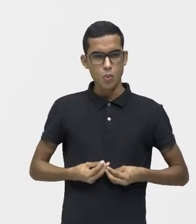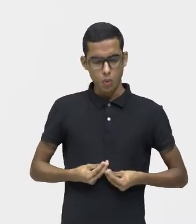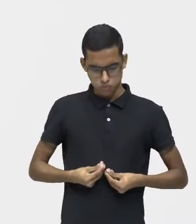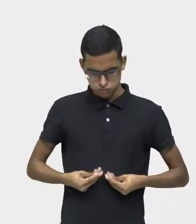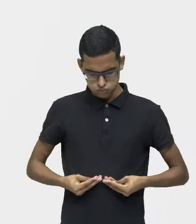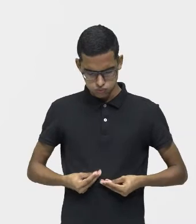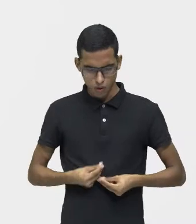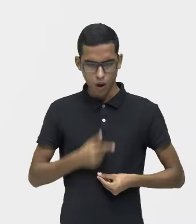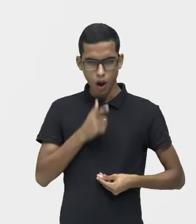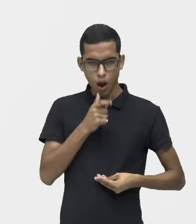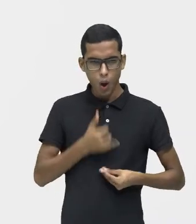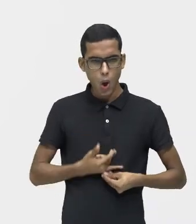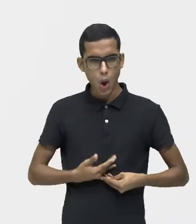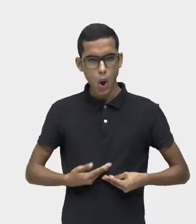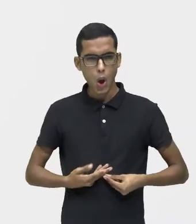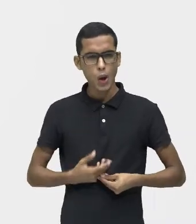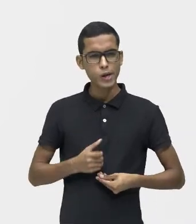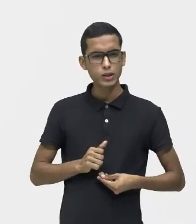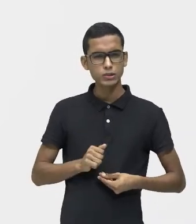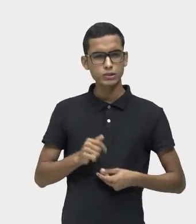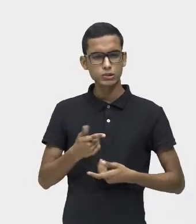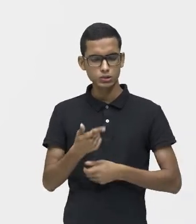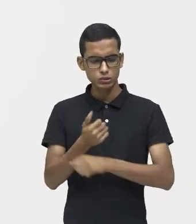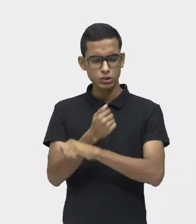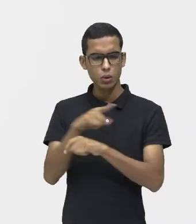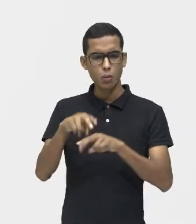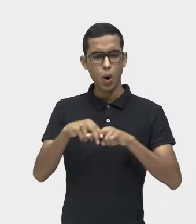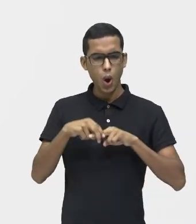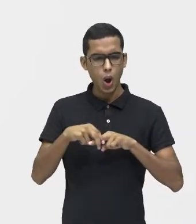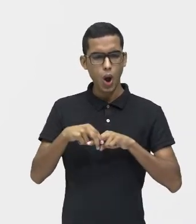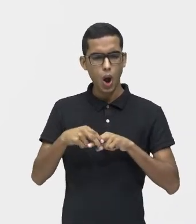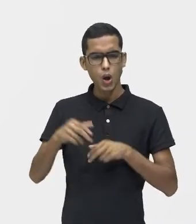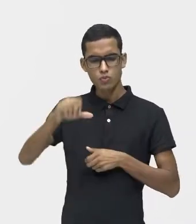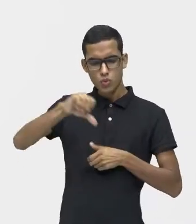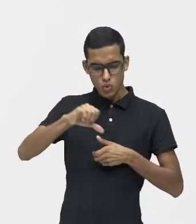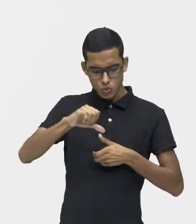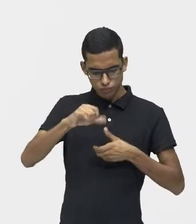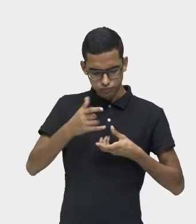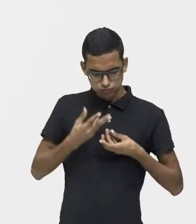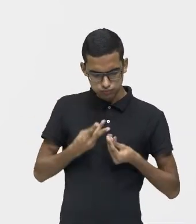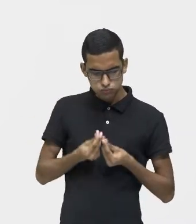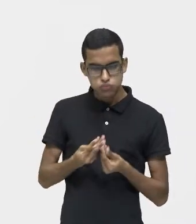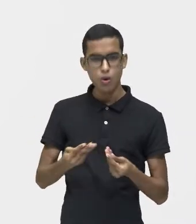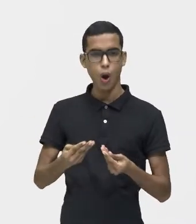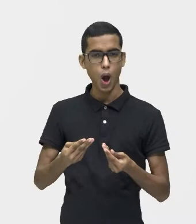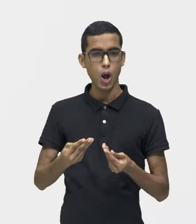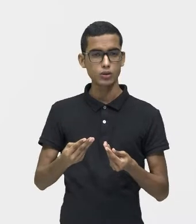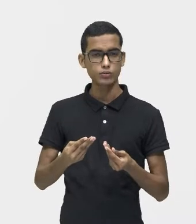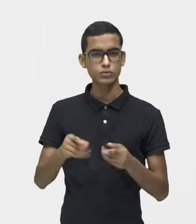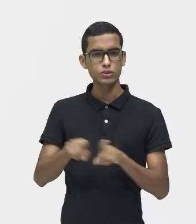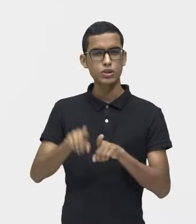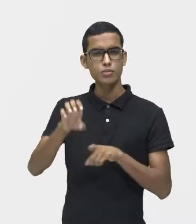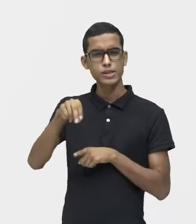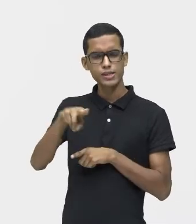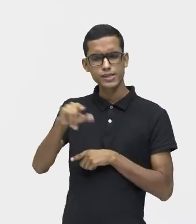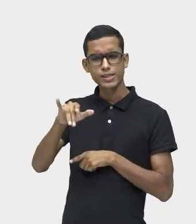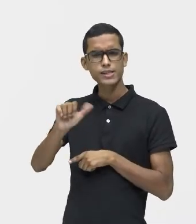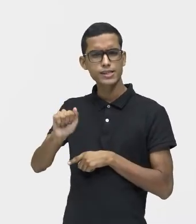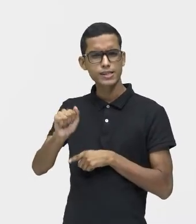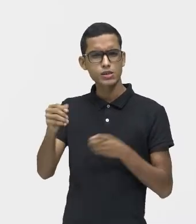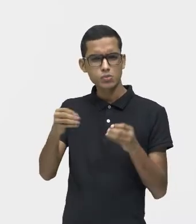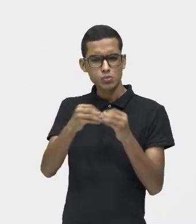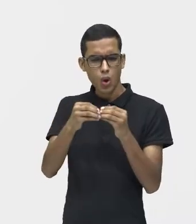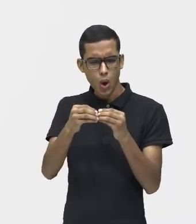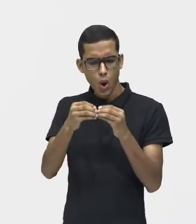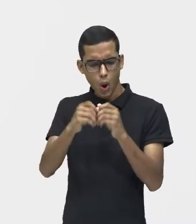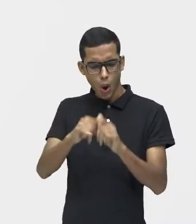constituído por ácido clorídrico e por uma enzima que atua na digestão das proteínas. Qual é o nome dessa enzima? Então, a